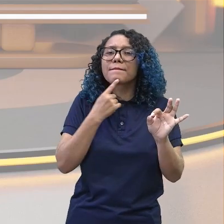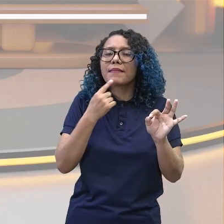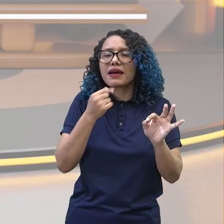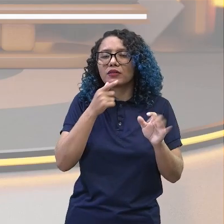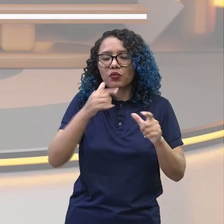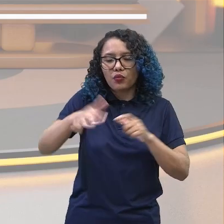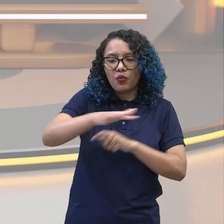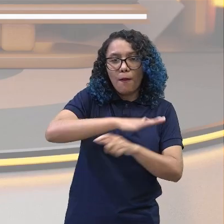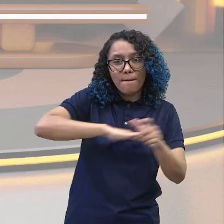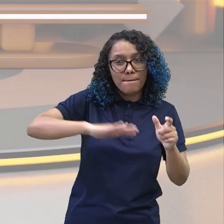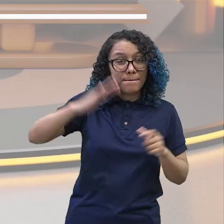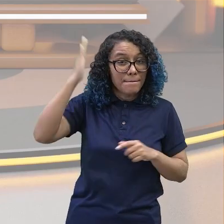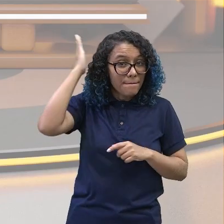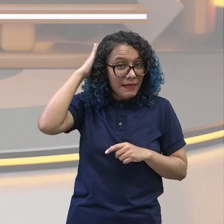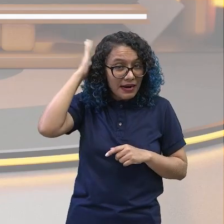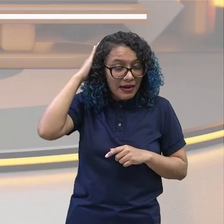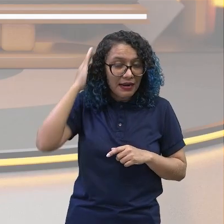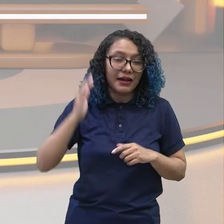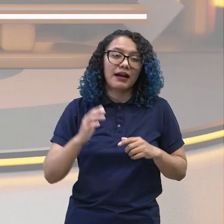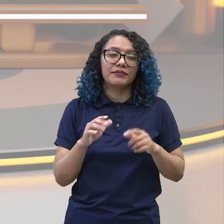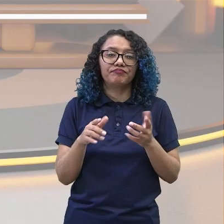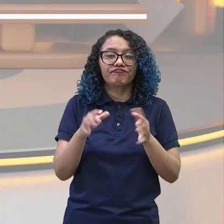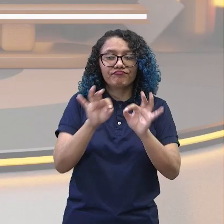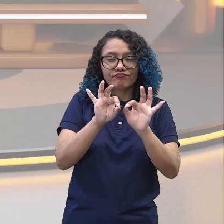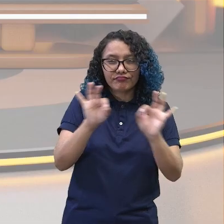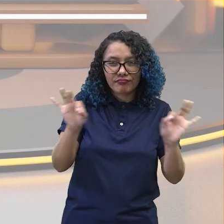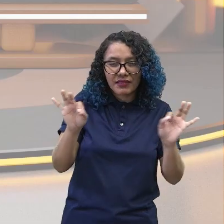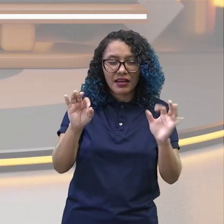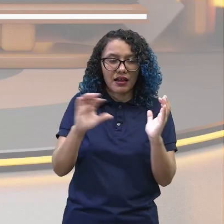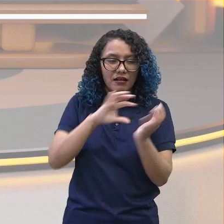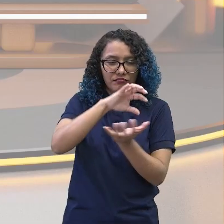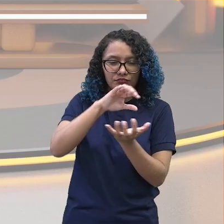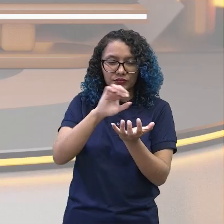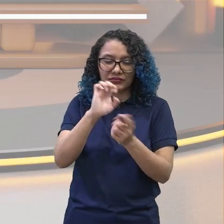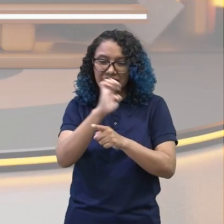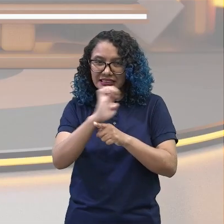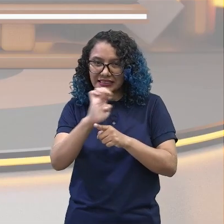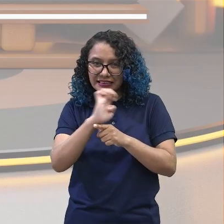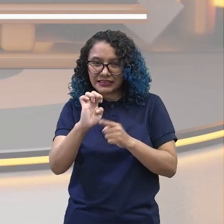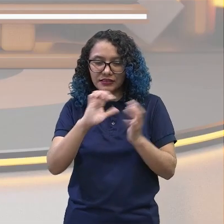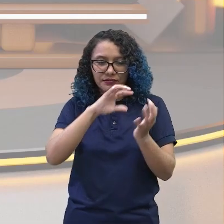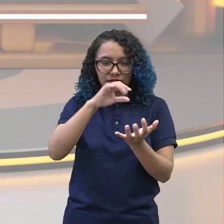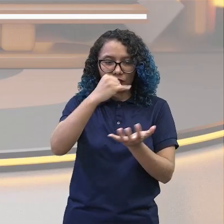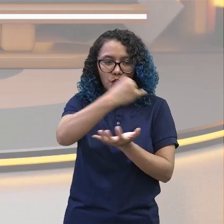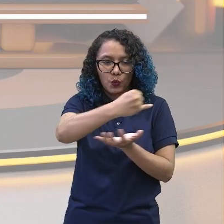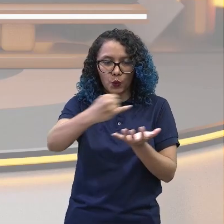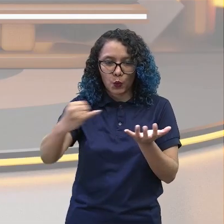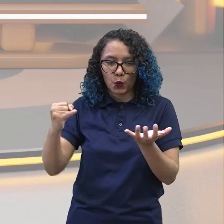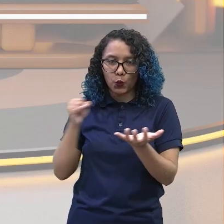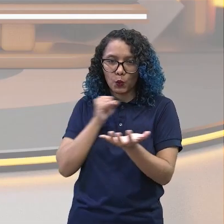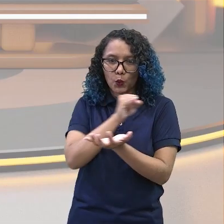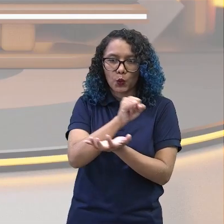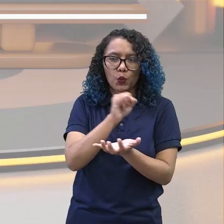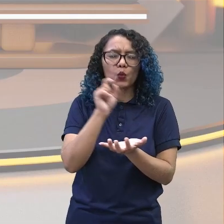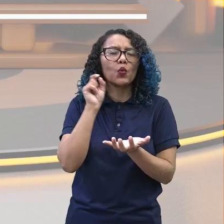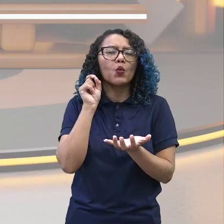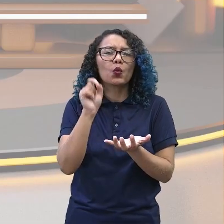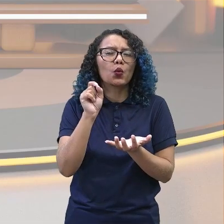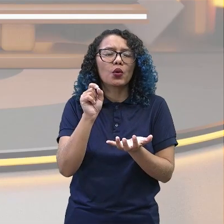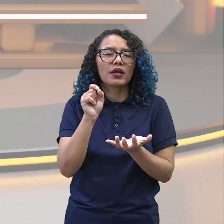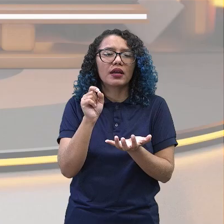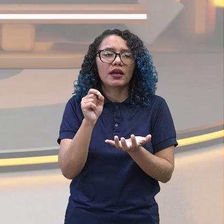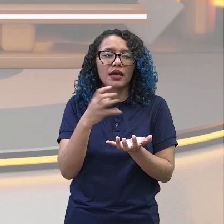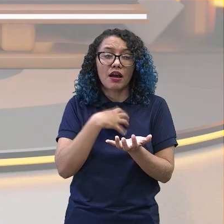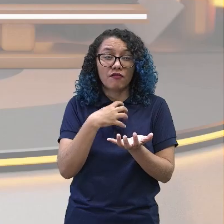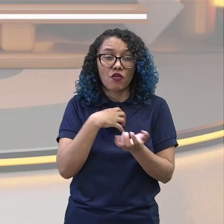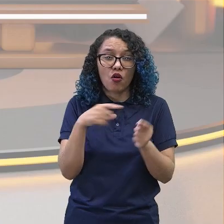do Pará, ali onde passa a linha do Equador, que é a área mais central do nosso mapa, a gente tem ali essas áreas com a forma e